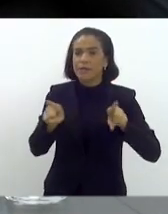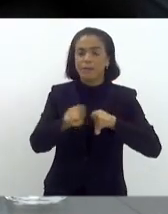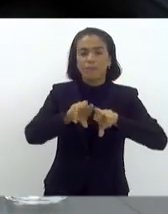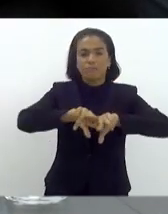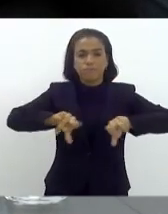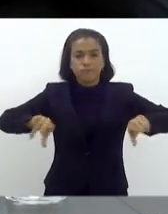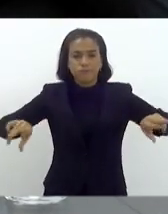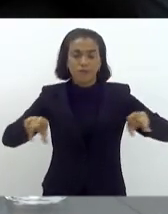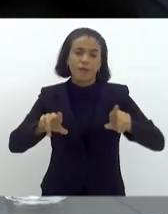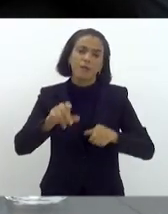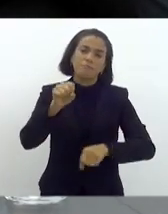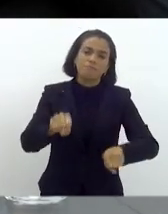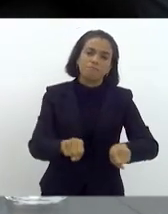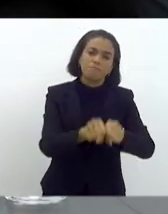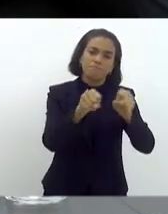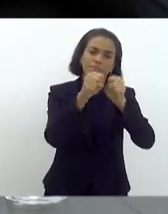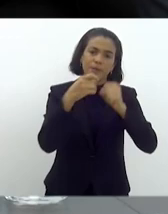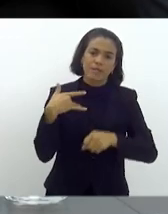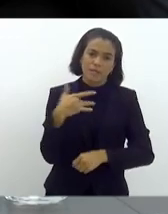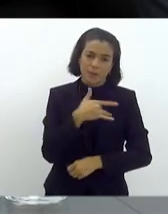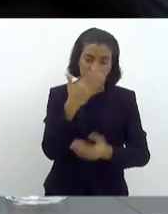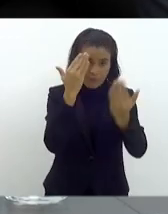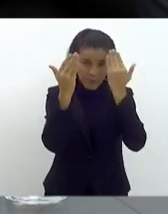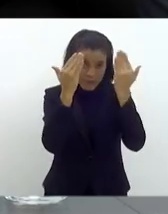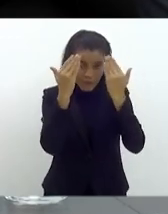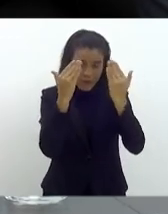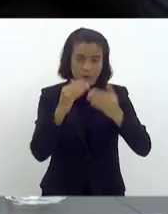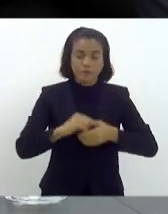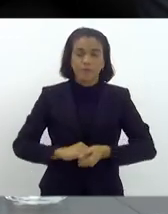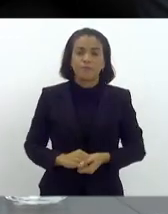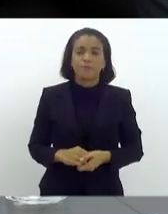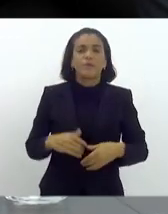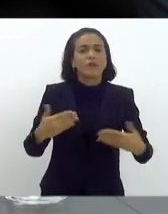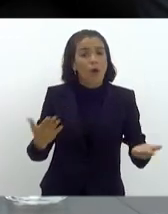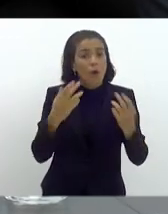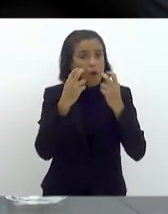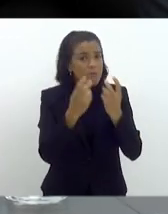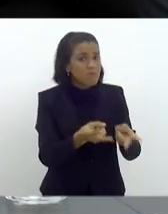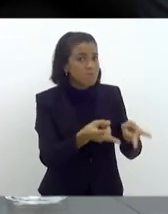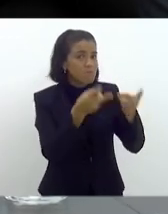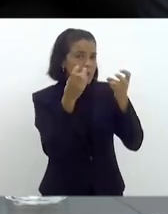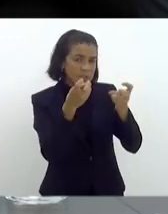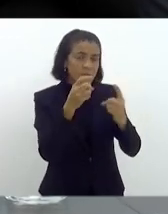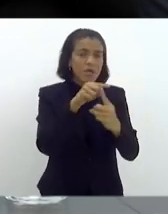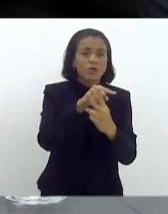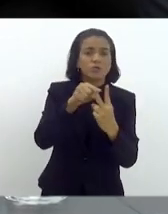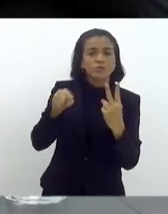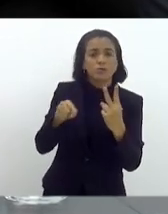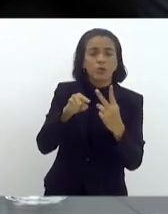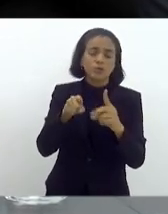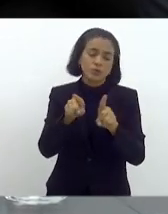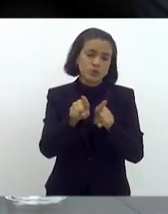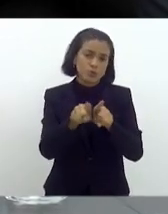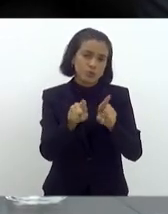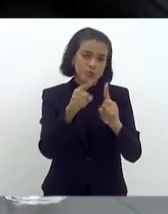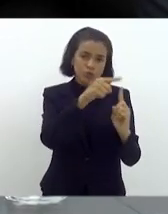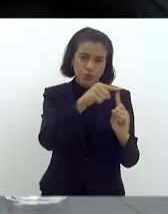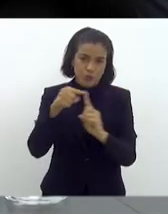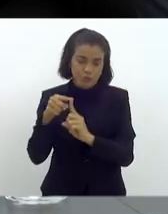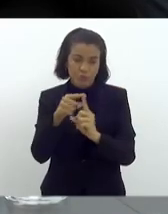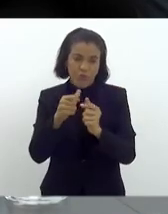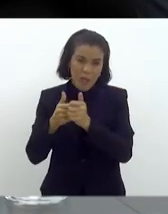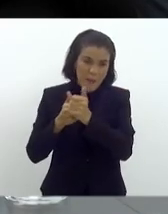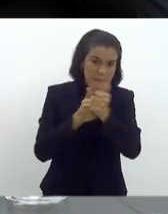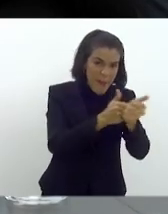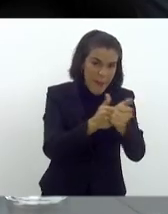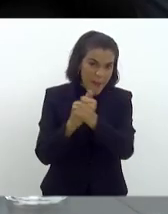a trazer prejuízo a sua saúde psicológica e de autodeterminação Então veja que esses dois tipos penais a perseguição e a violência psicológica eles são